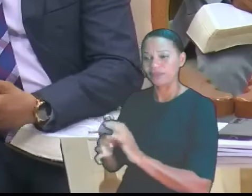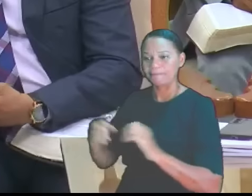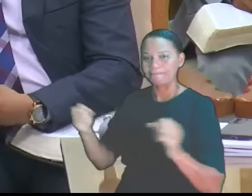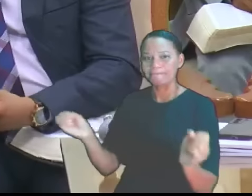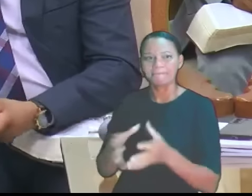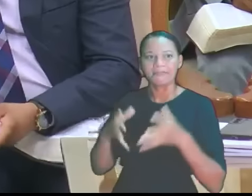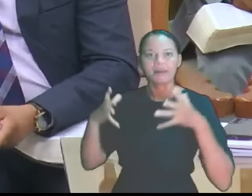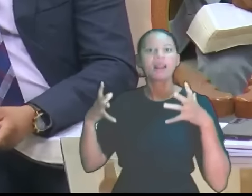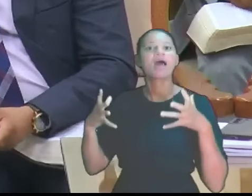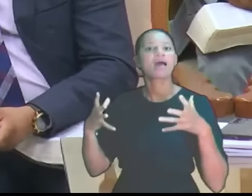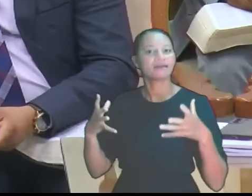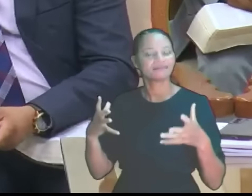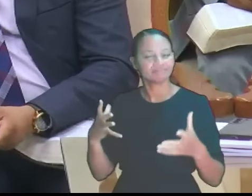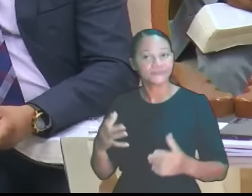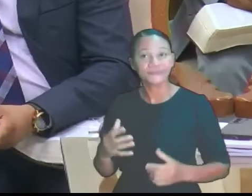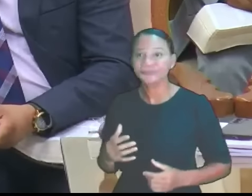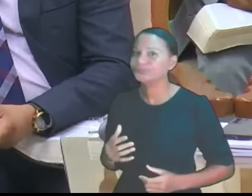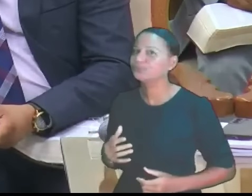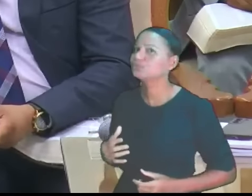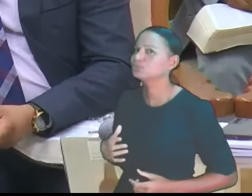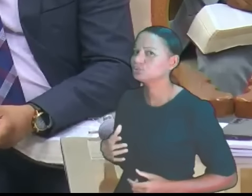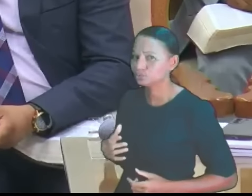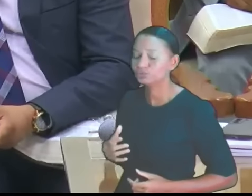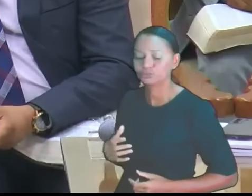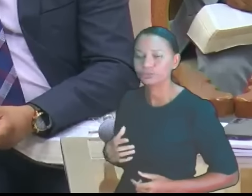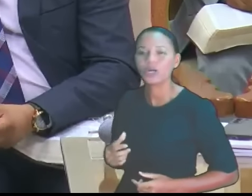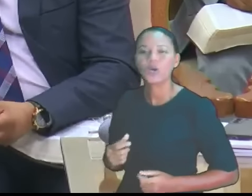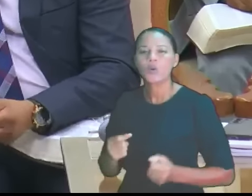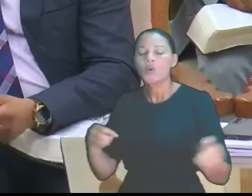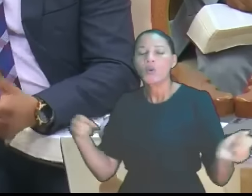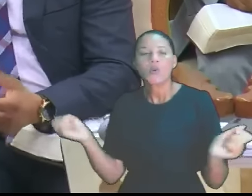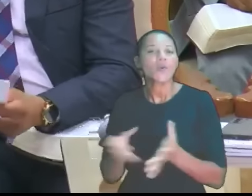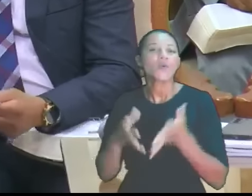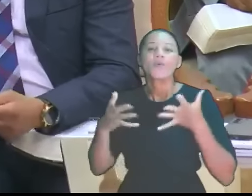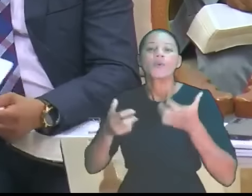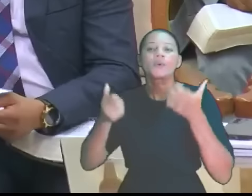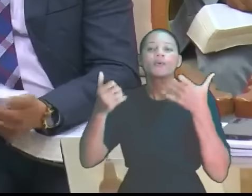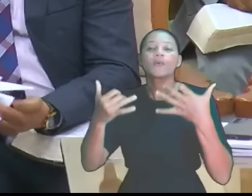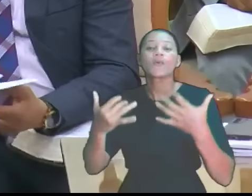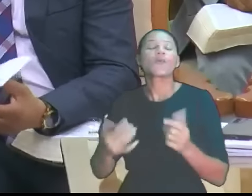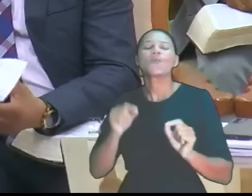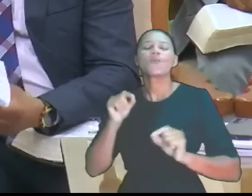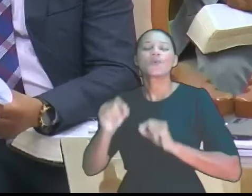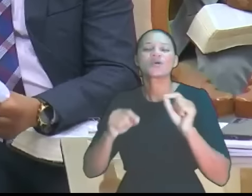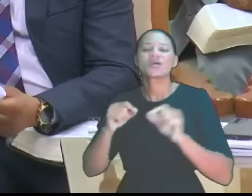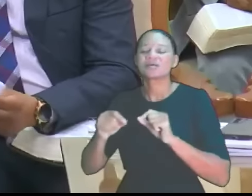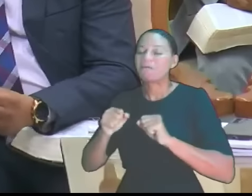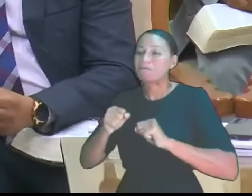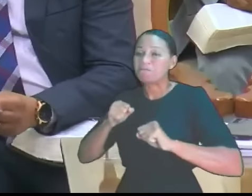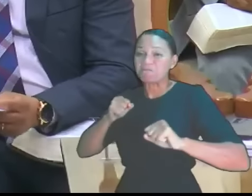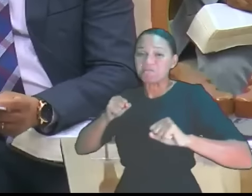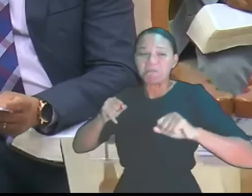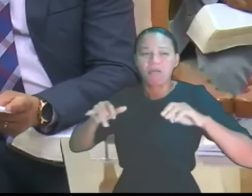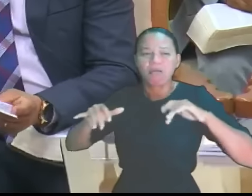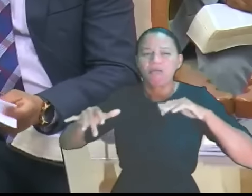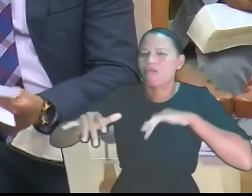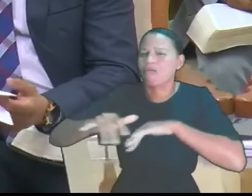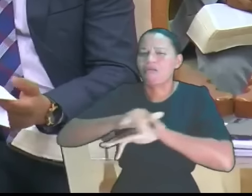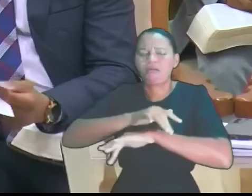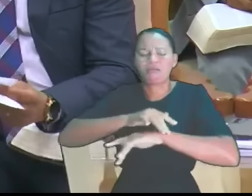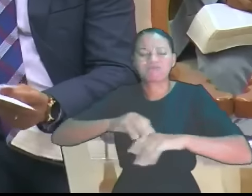milagre. Milagre esse que é classificado como operação de